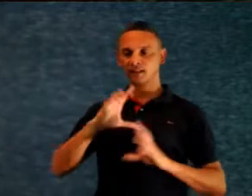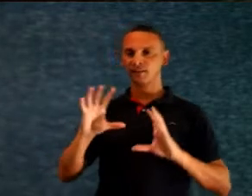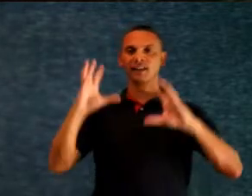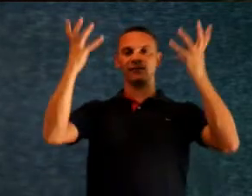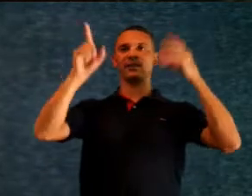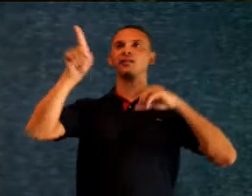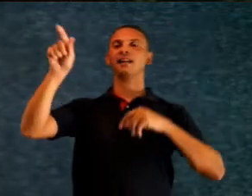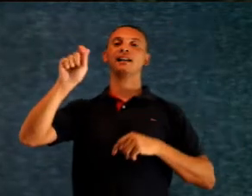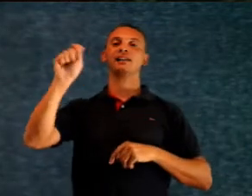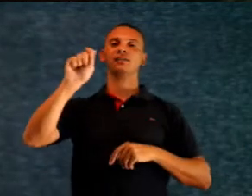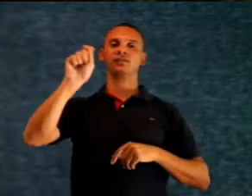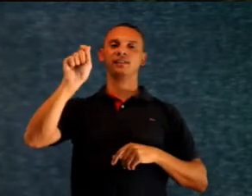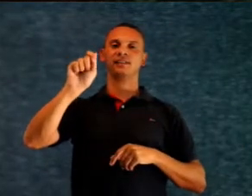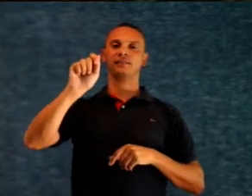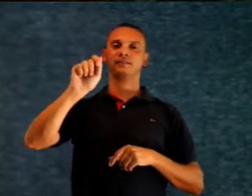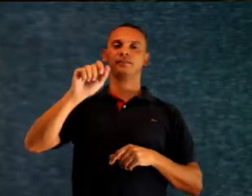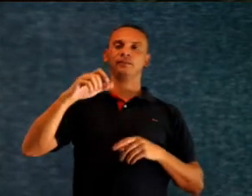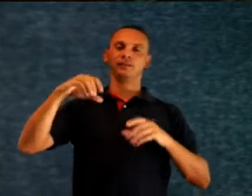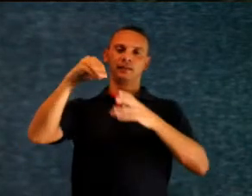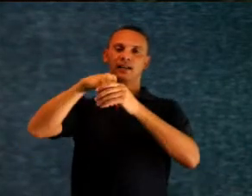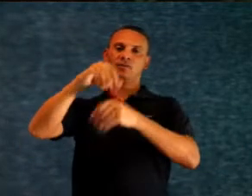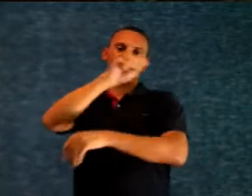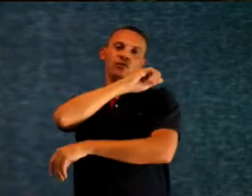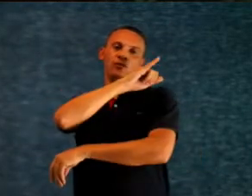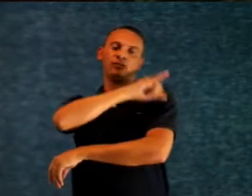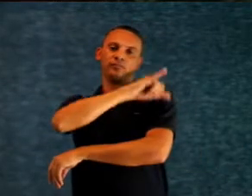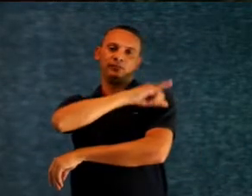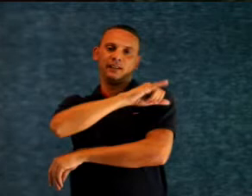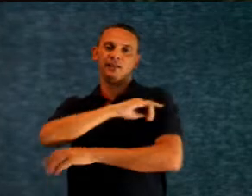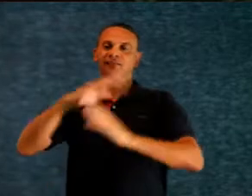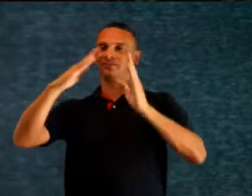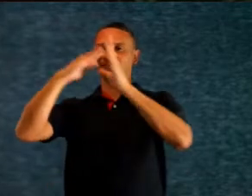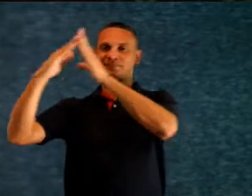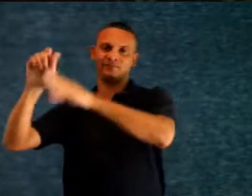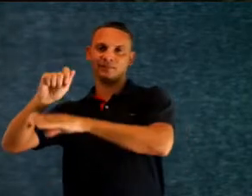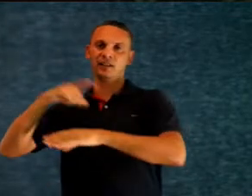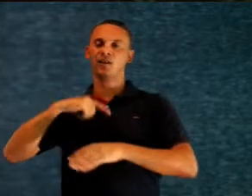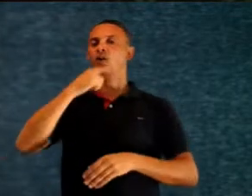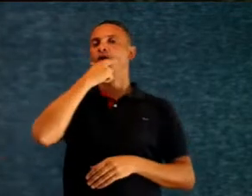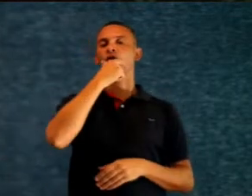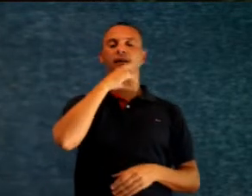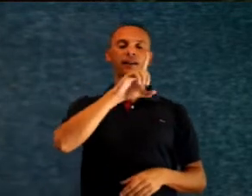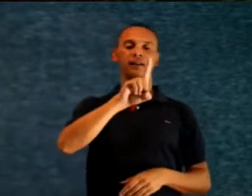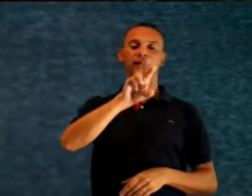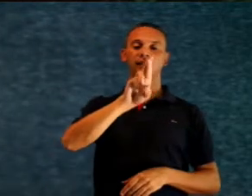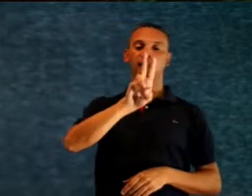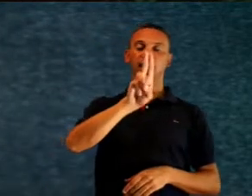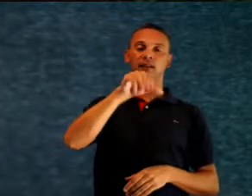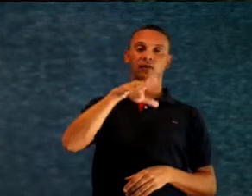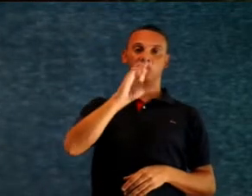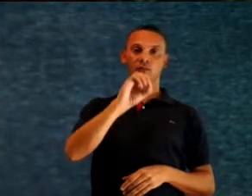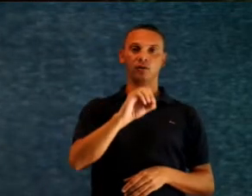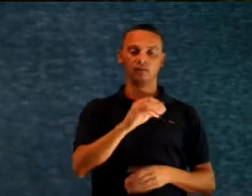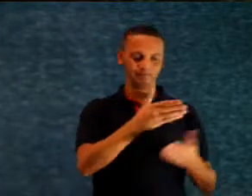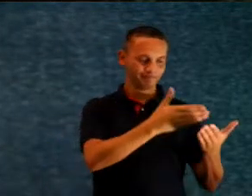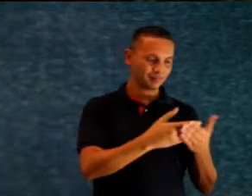na Embaixada da Argentina, no Rio de Janeiro. Ficava ali na Praia de Botafogo. E Drummond foi convidado e não pôde ir. E